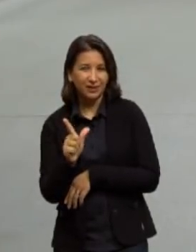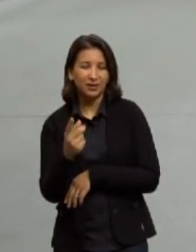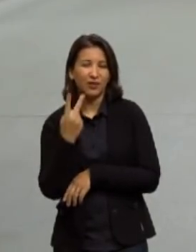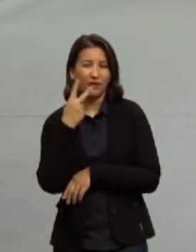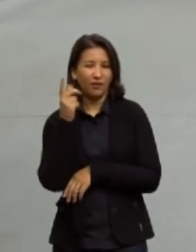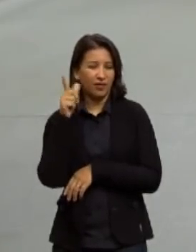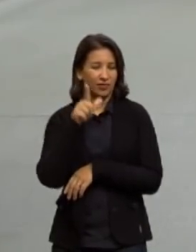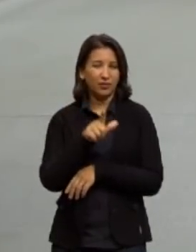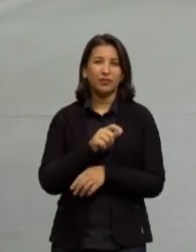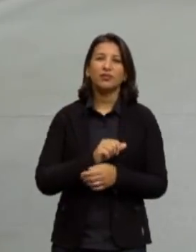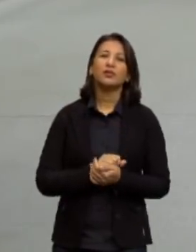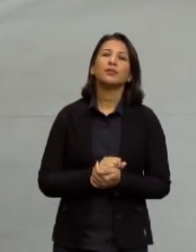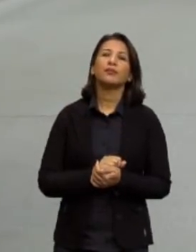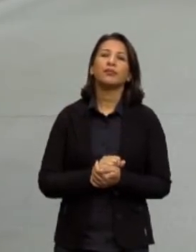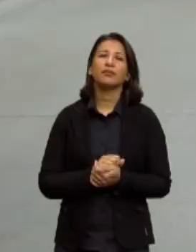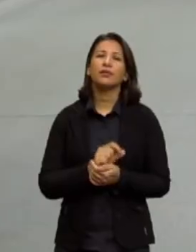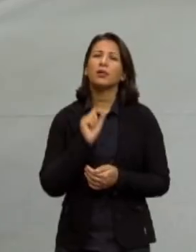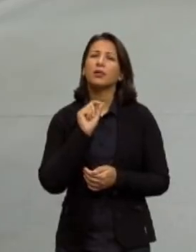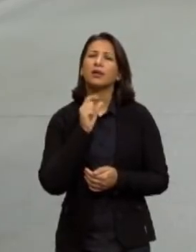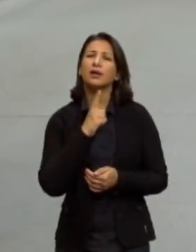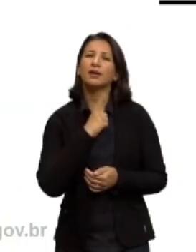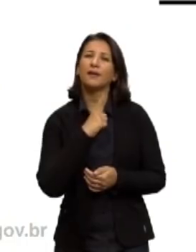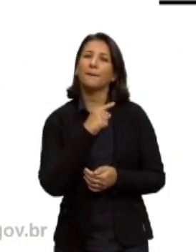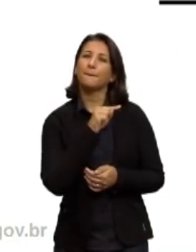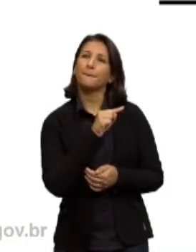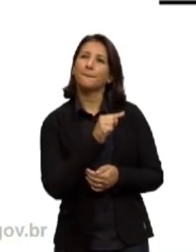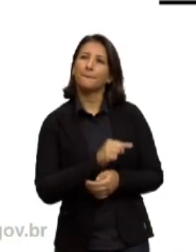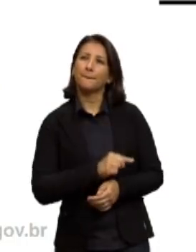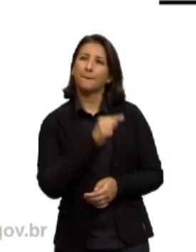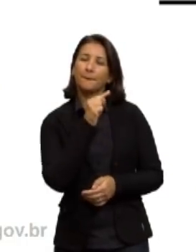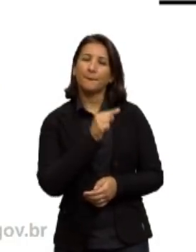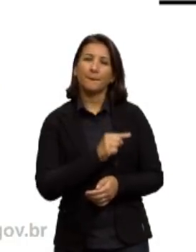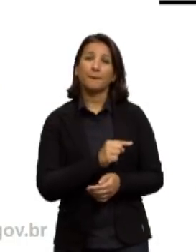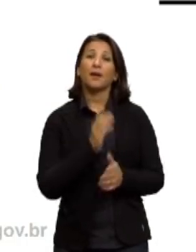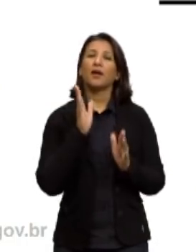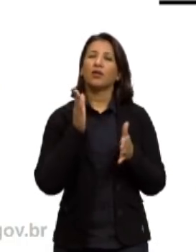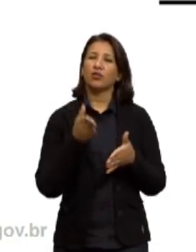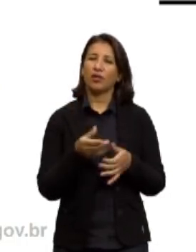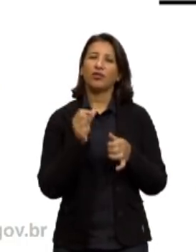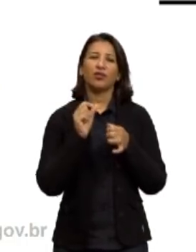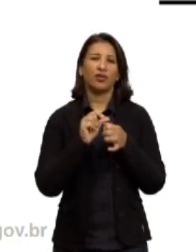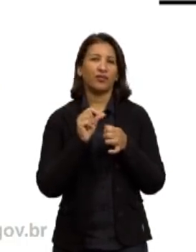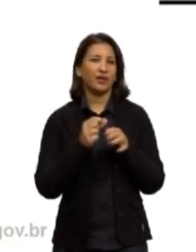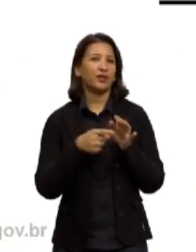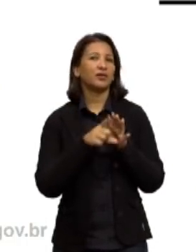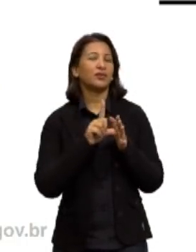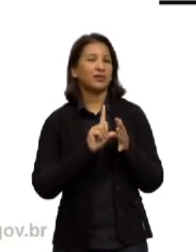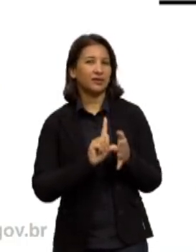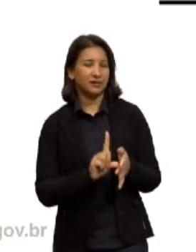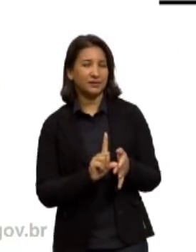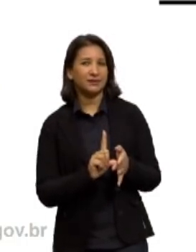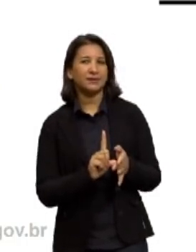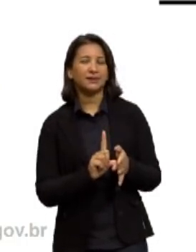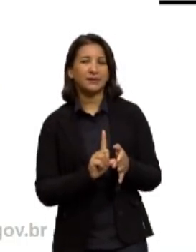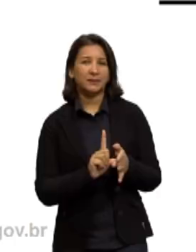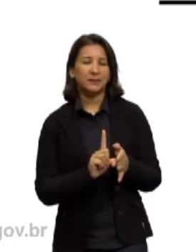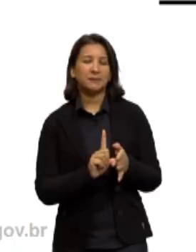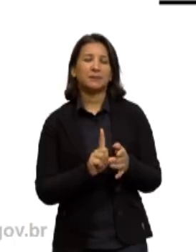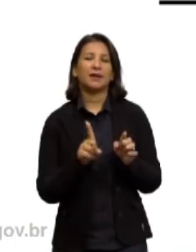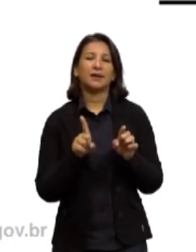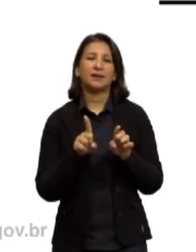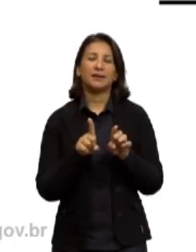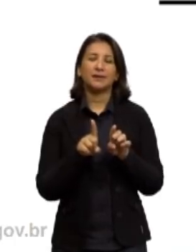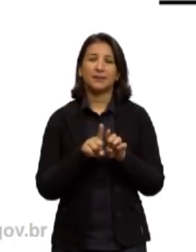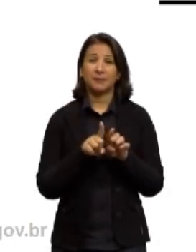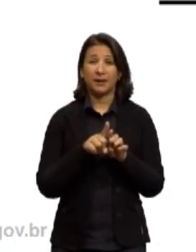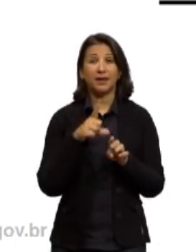verificar o que que nós temos aqui bom eu já havia feito essa questão né então para que é para nós ganharmos um